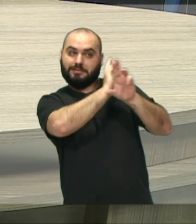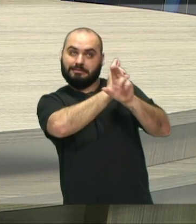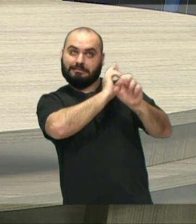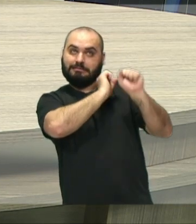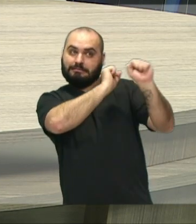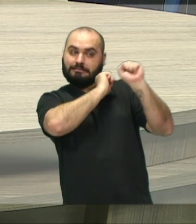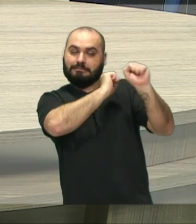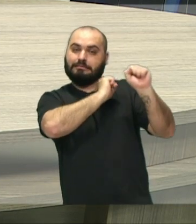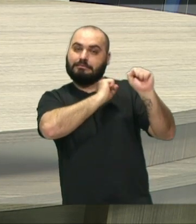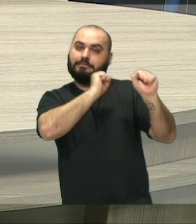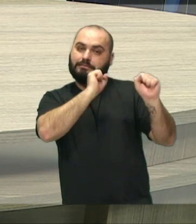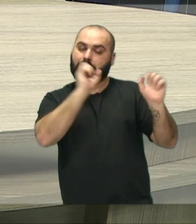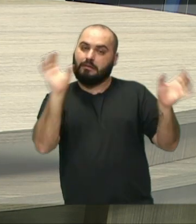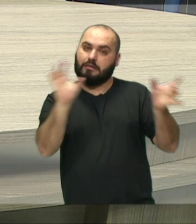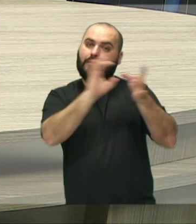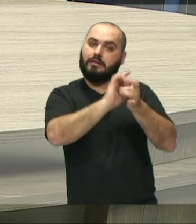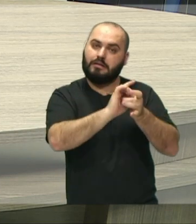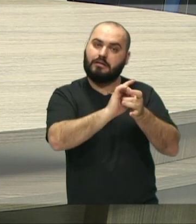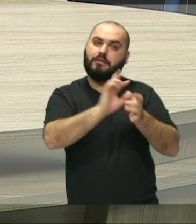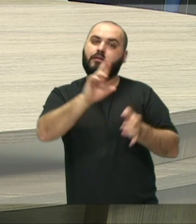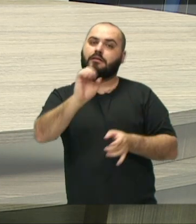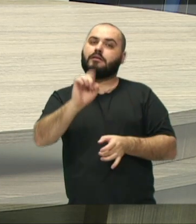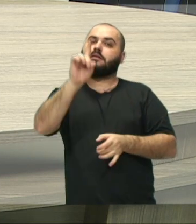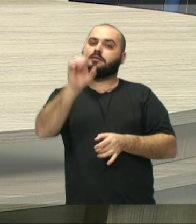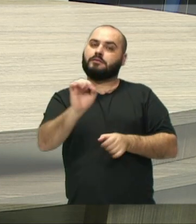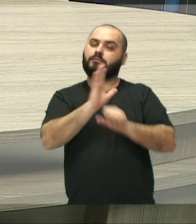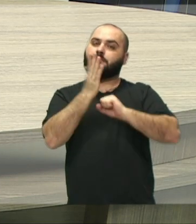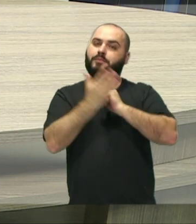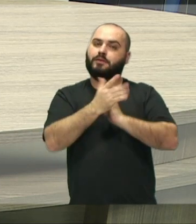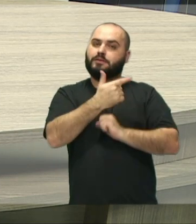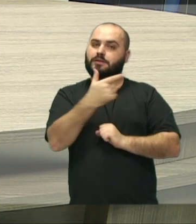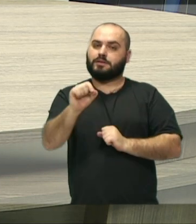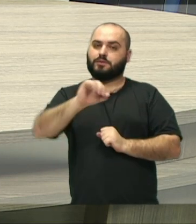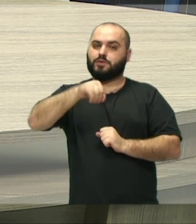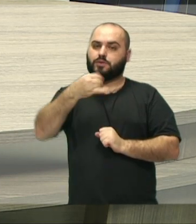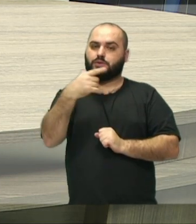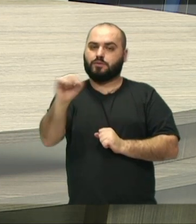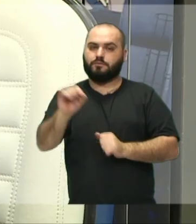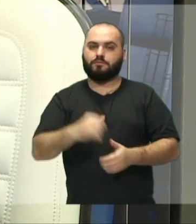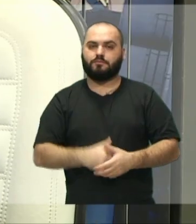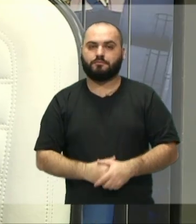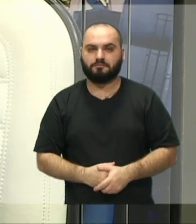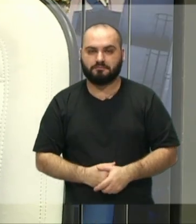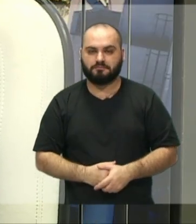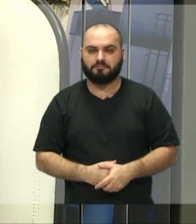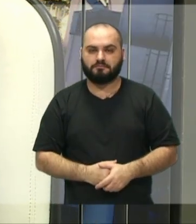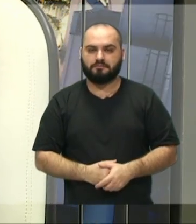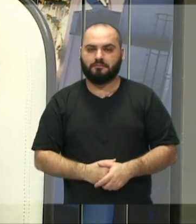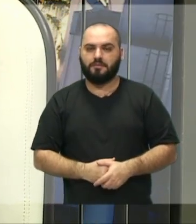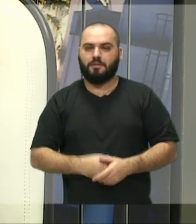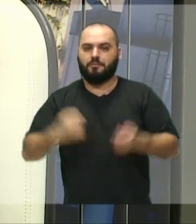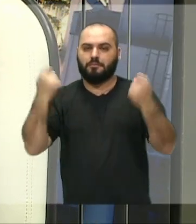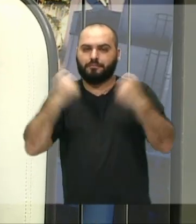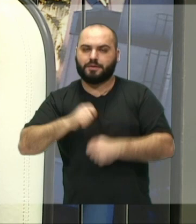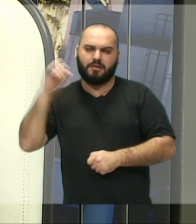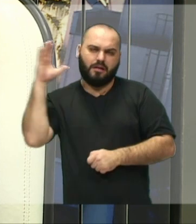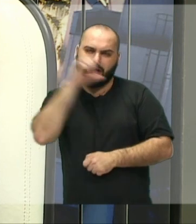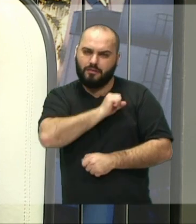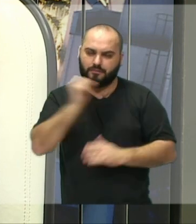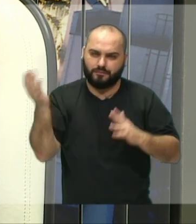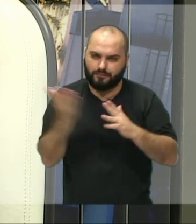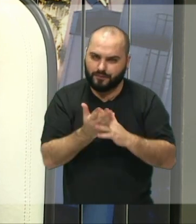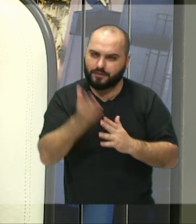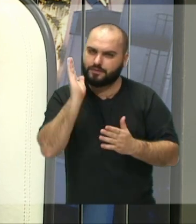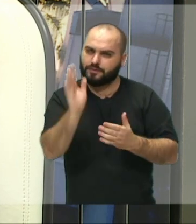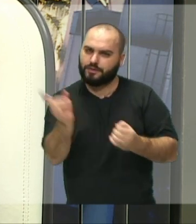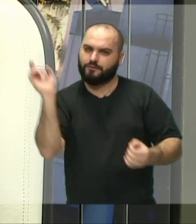essa ligação também na rede ali no São João. Diretora, a gente tem que fazer um pequeno intervalo e na volta a